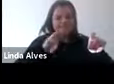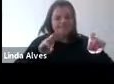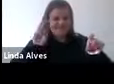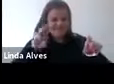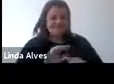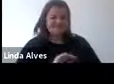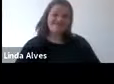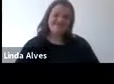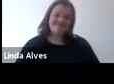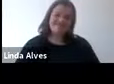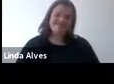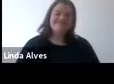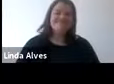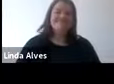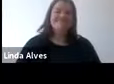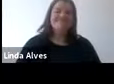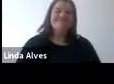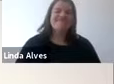cimec.com.br/atendimento.